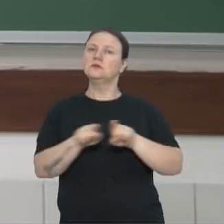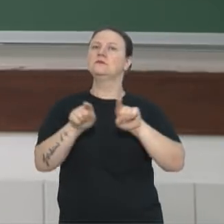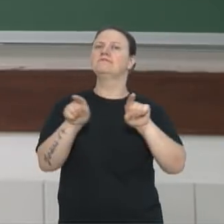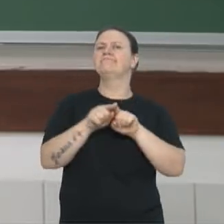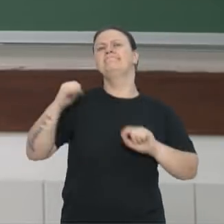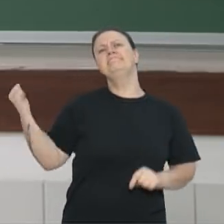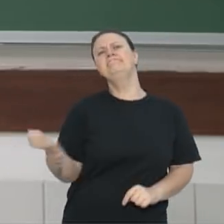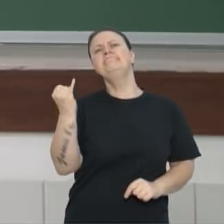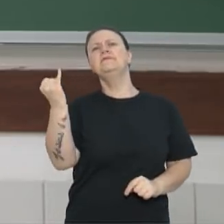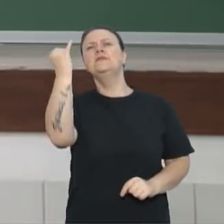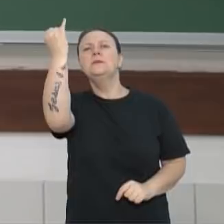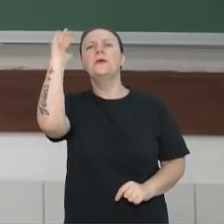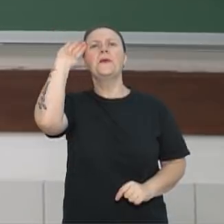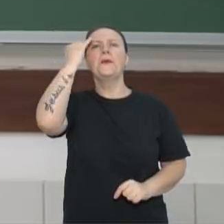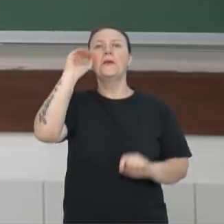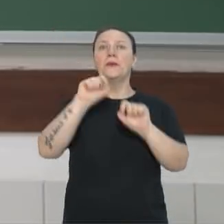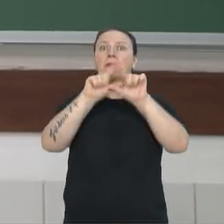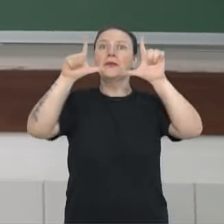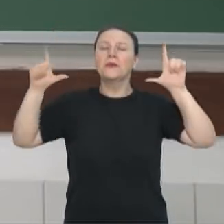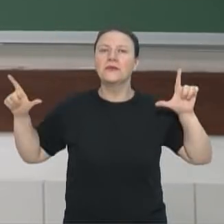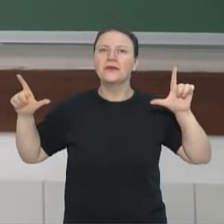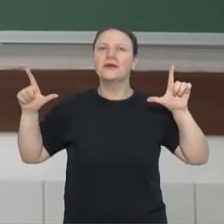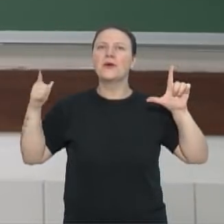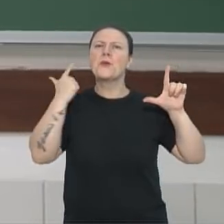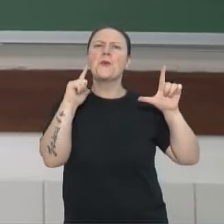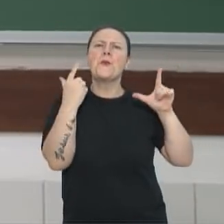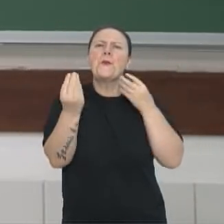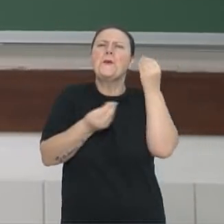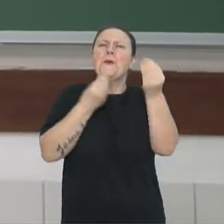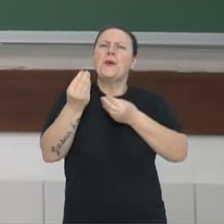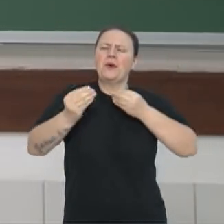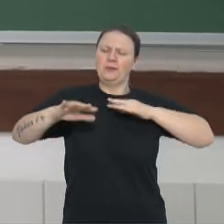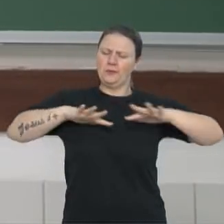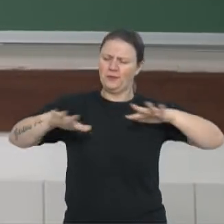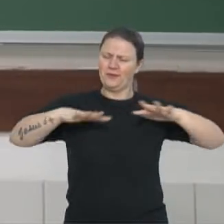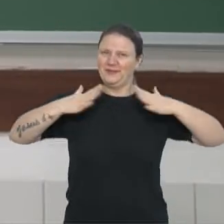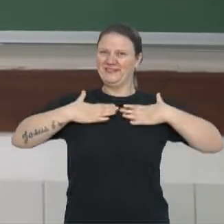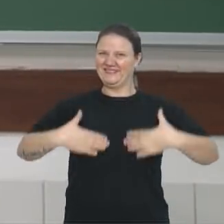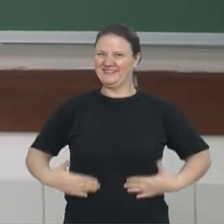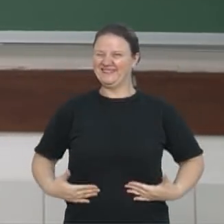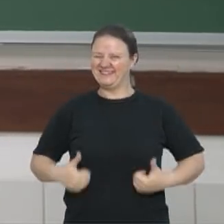que a gente entenda o alcance do nosso movimento corporal.